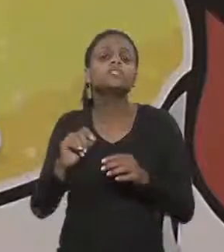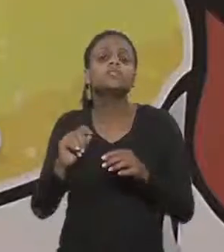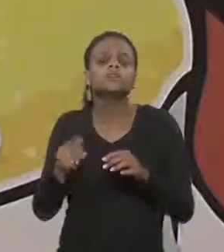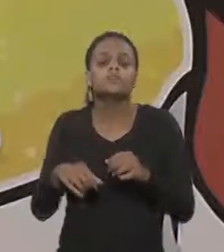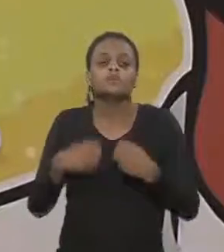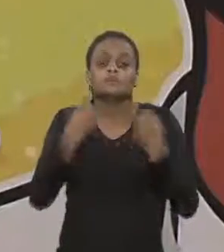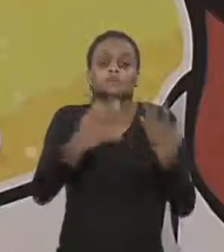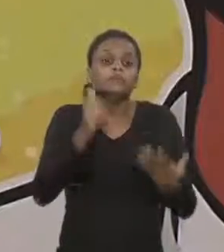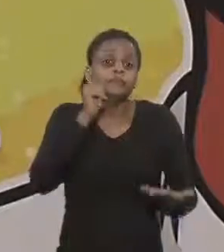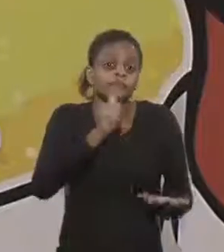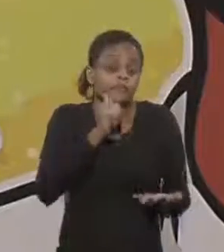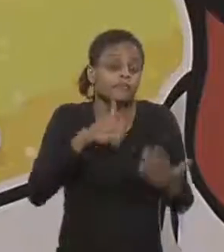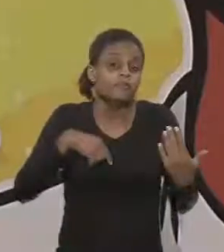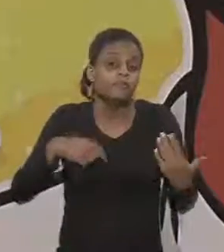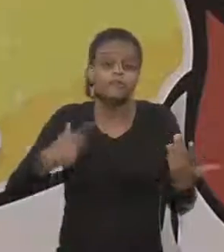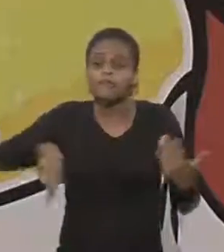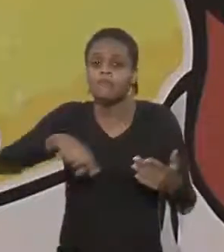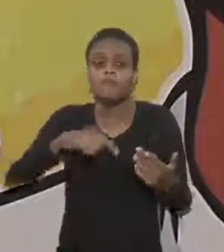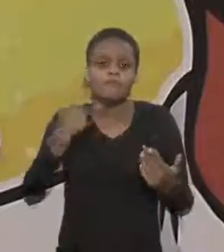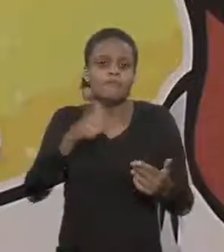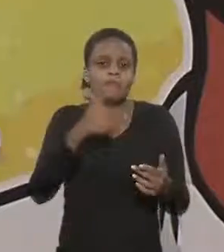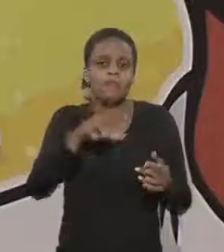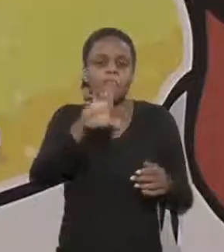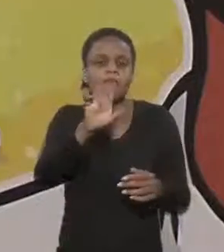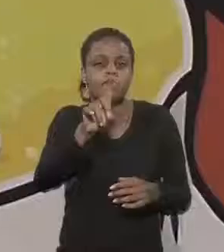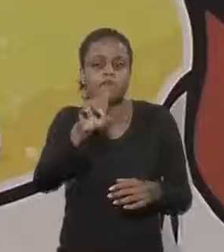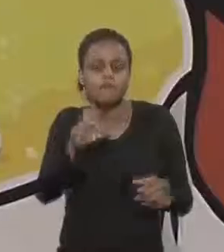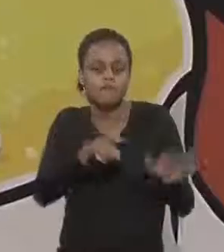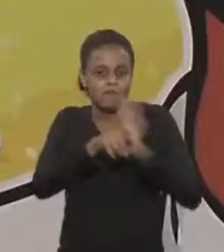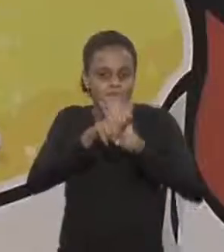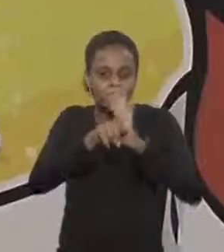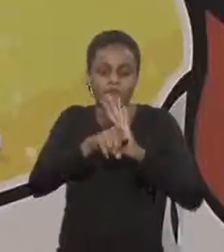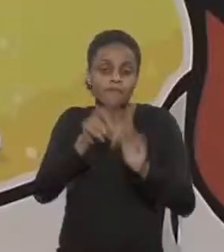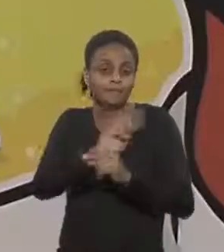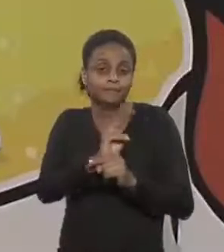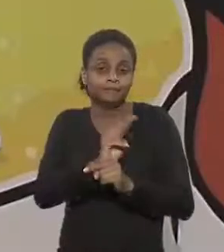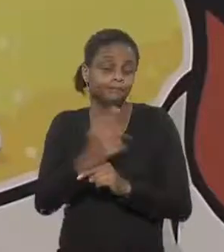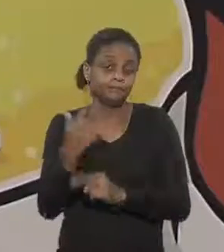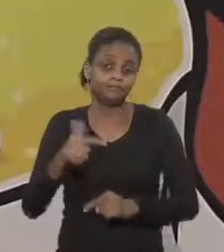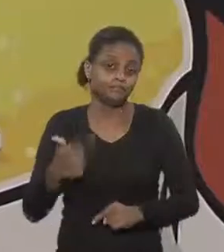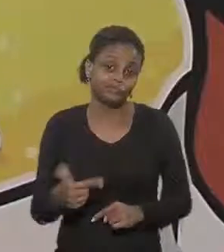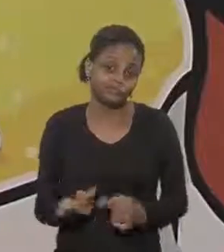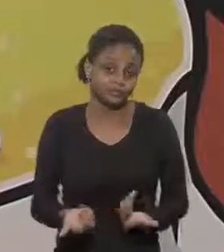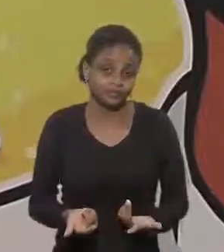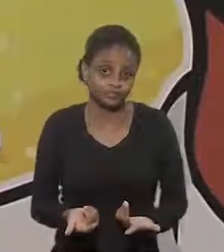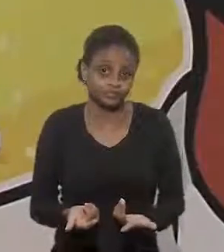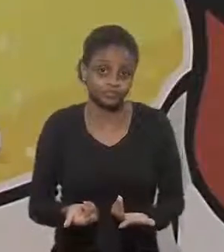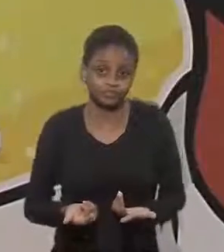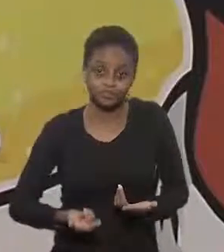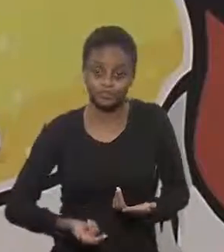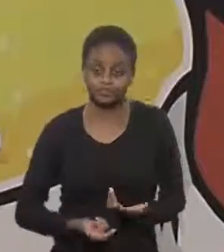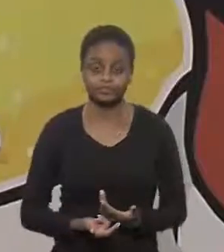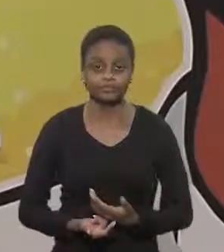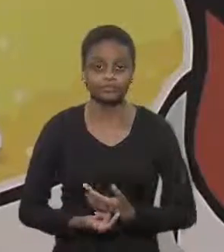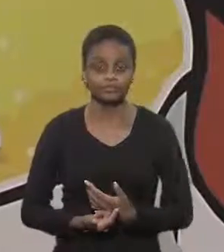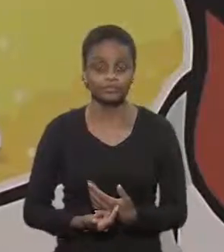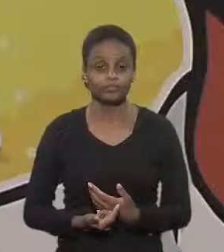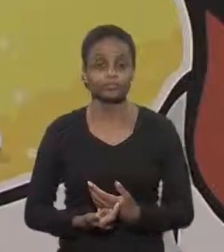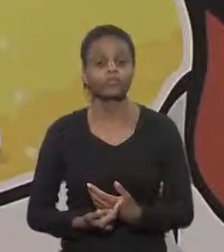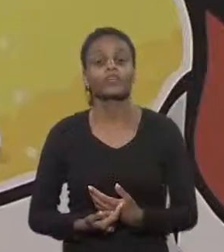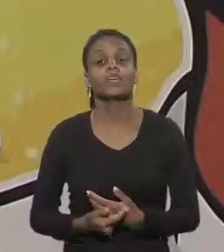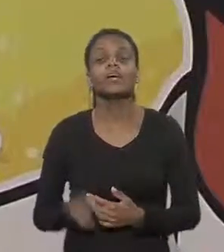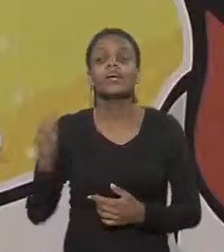que foi concedida ou não, e a gente não tem nenhuma rede de monitoramento. Quem faz a